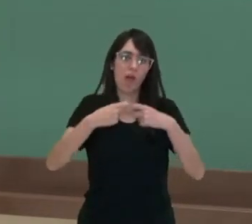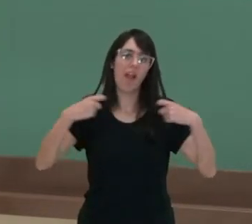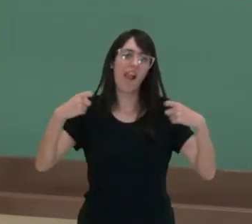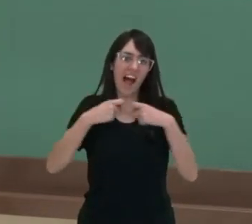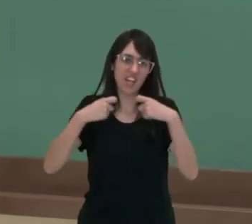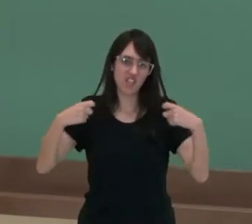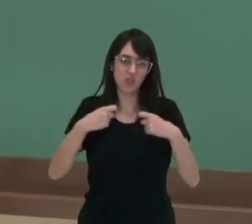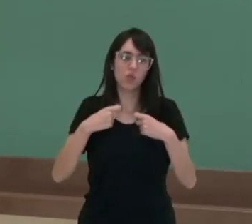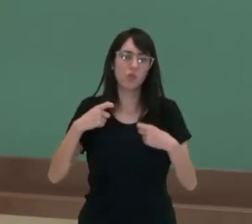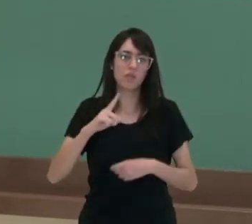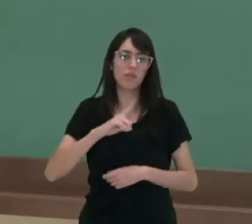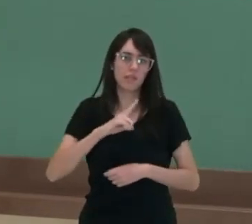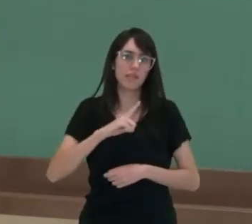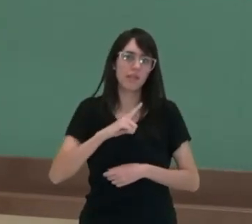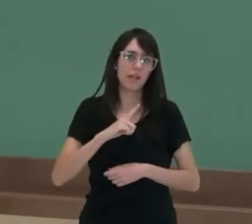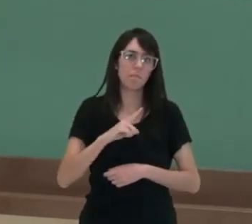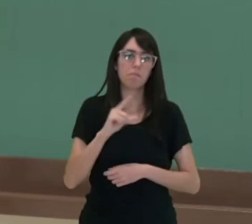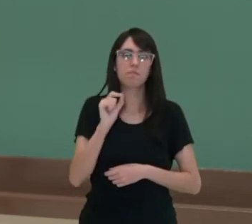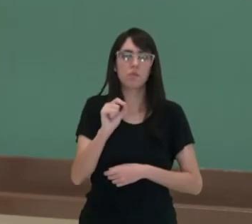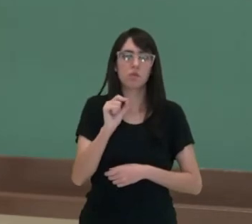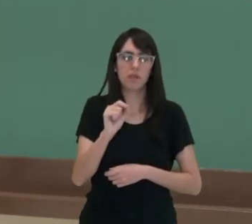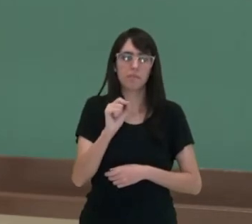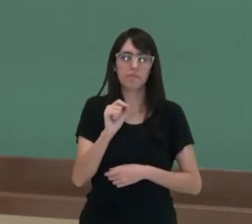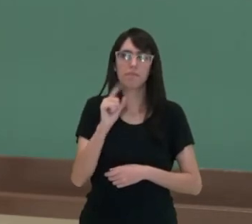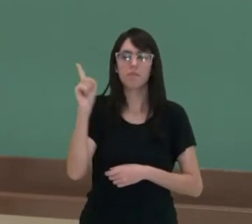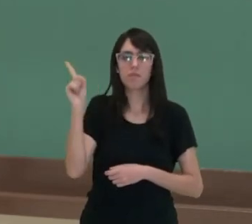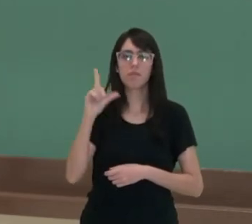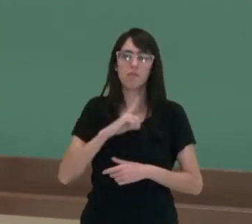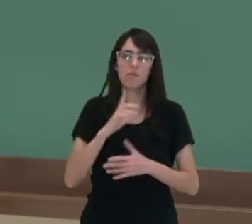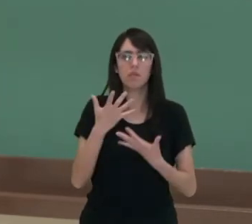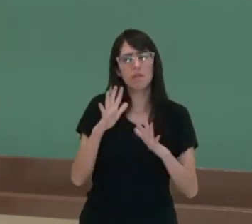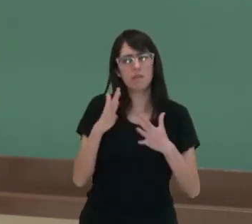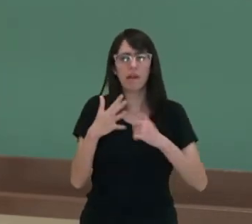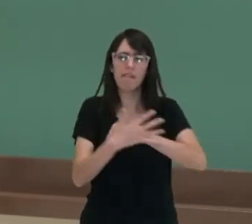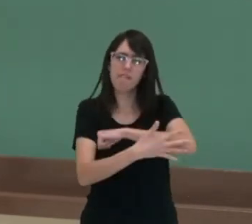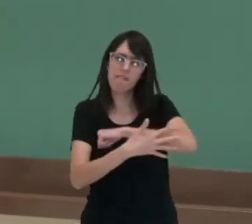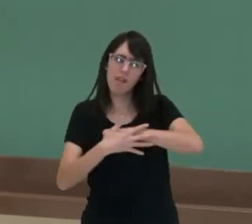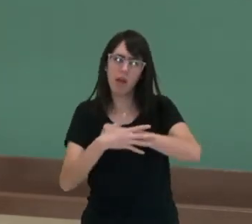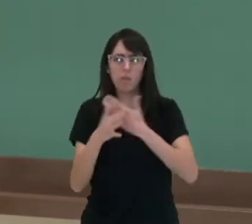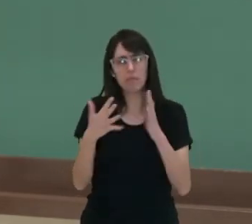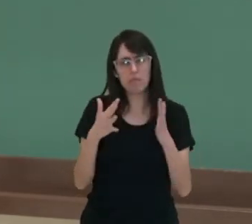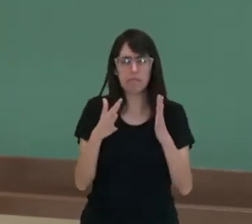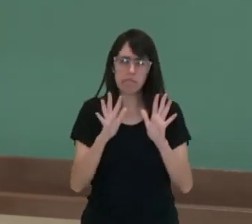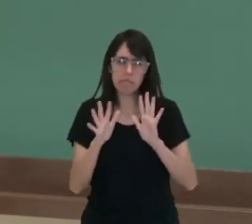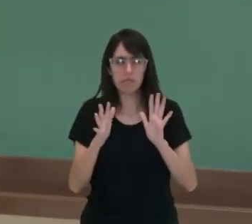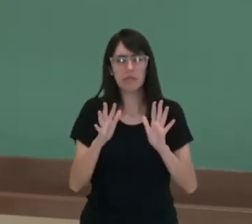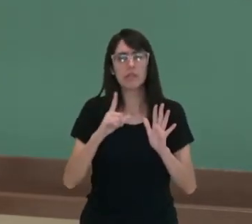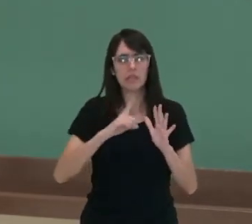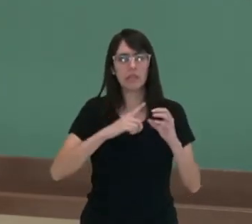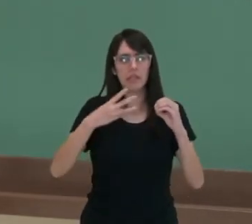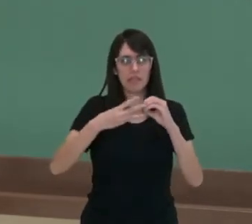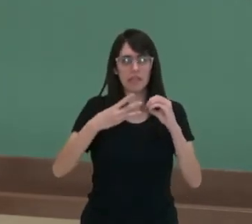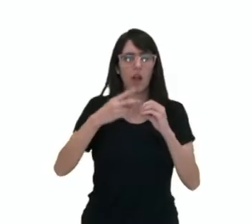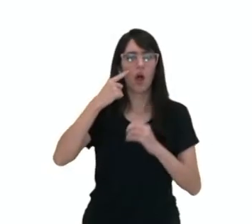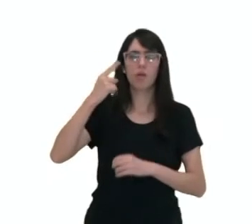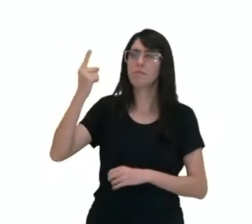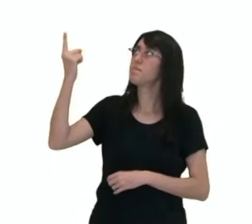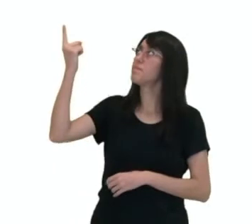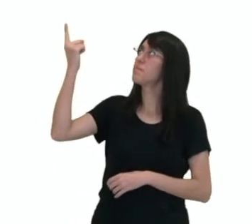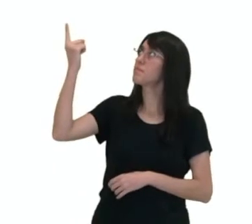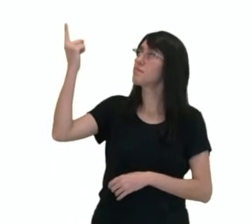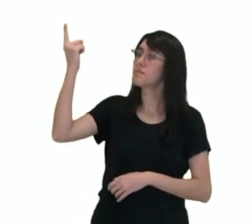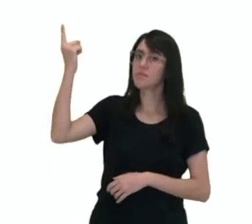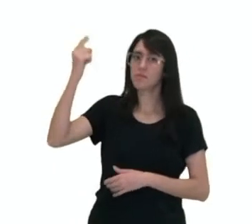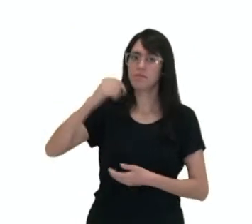Ele tem uma moderada quantidade de fibras e células, né? Olha, a gente já percebe aqui